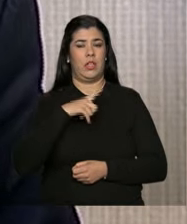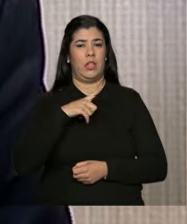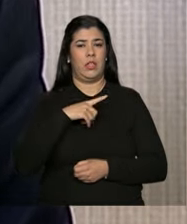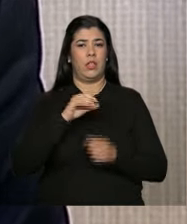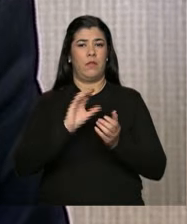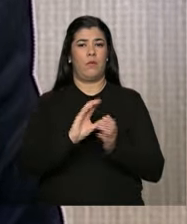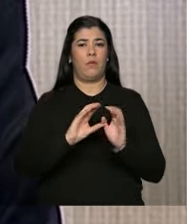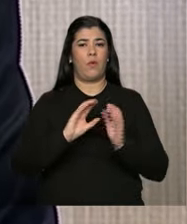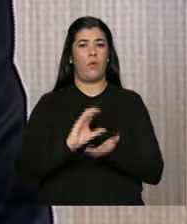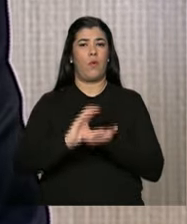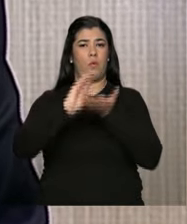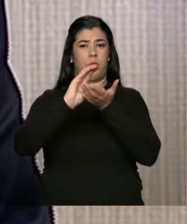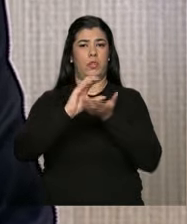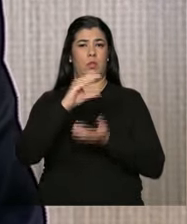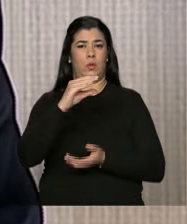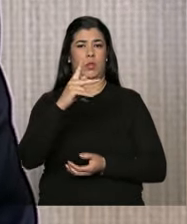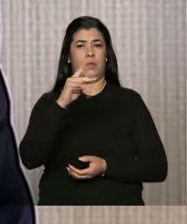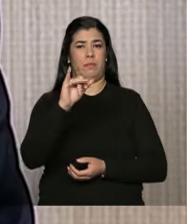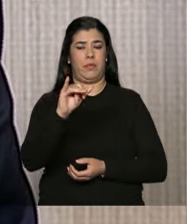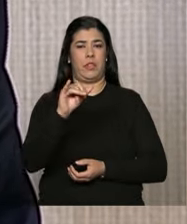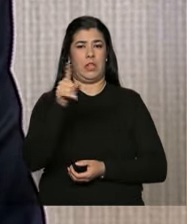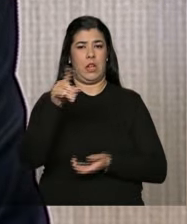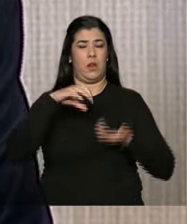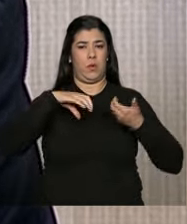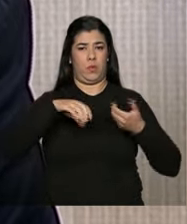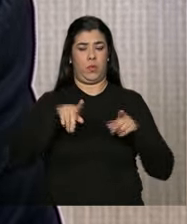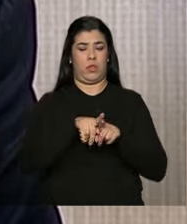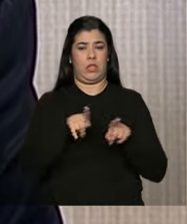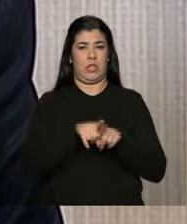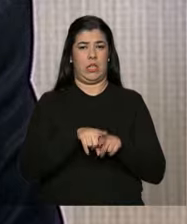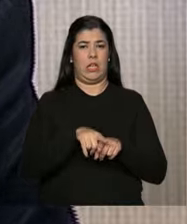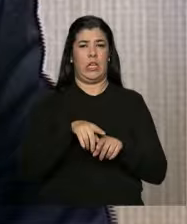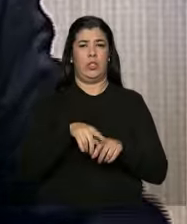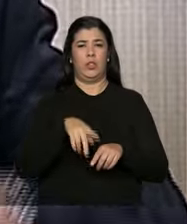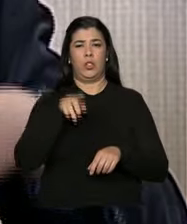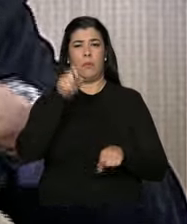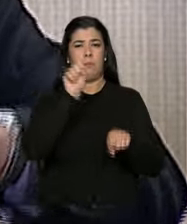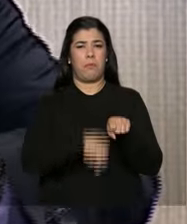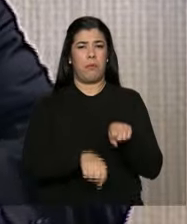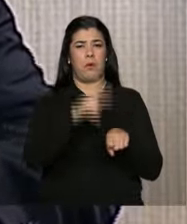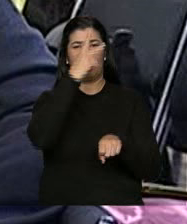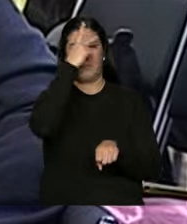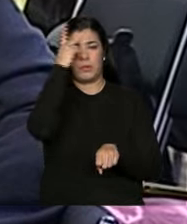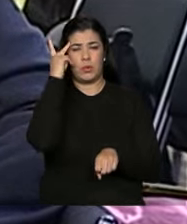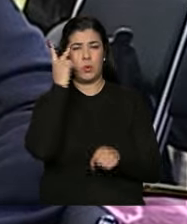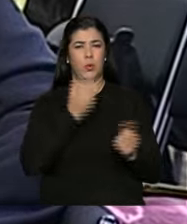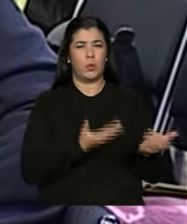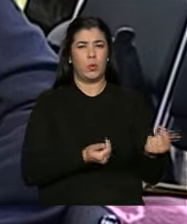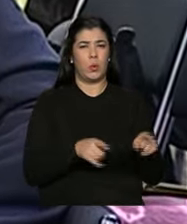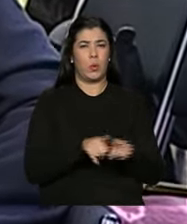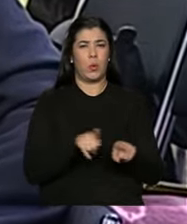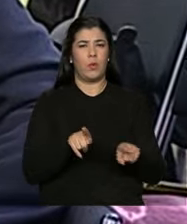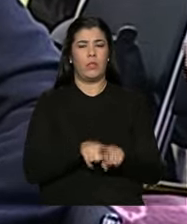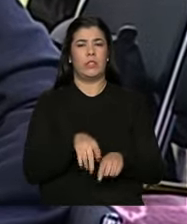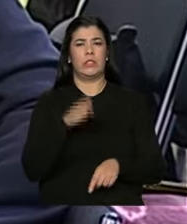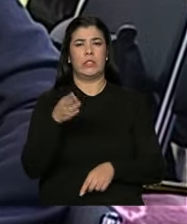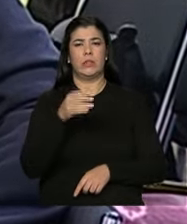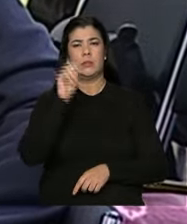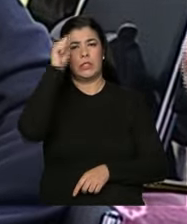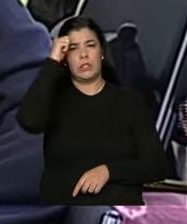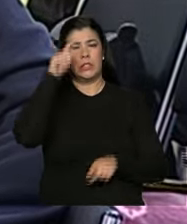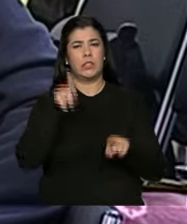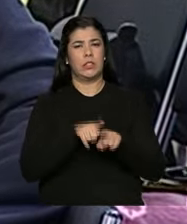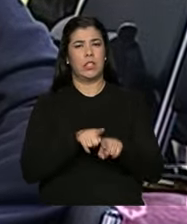comissão da CPI de mortes de jovens, especialmente negros. E o professor deu um show naqueles deputados que